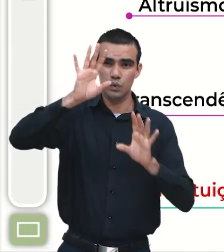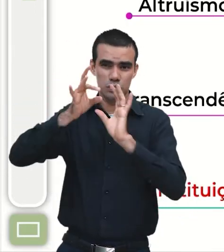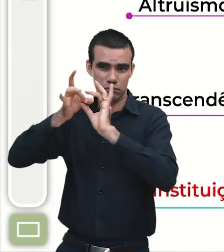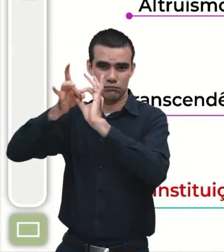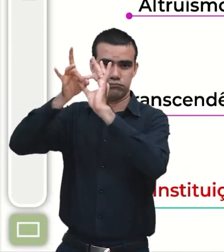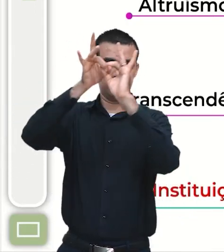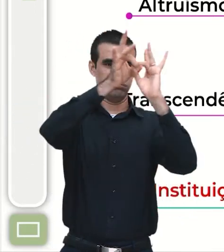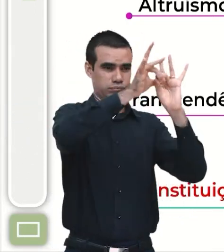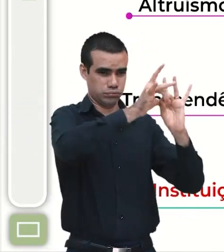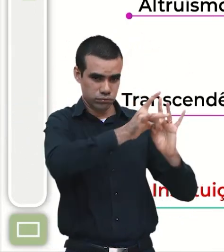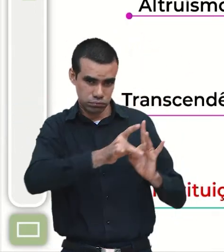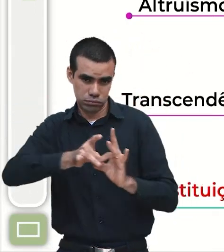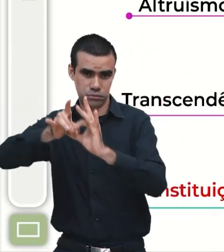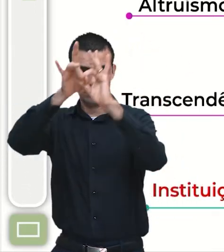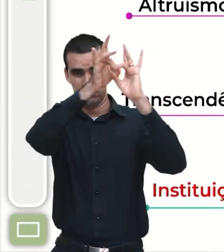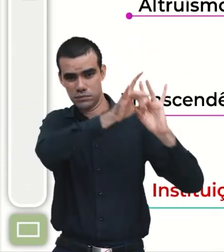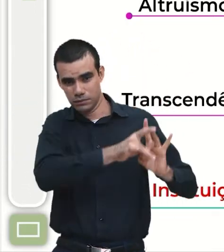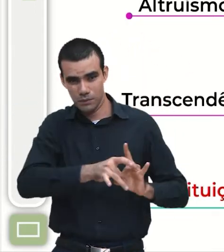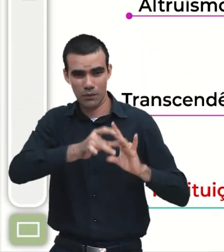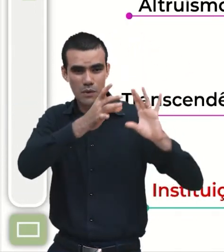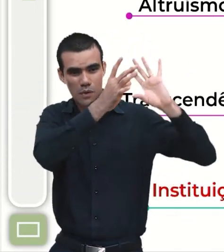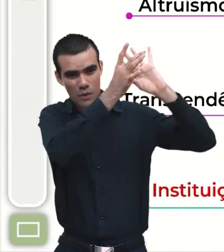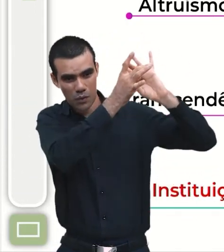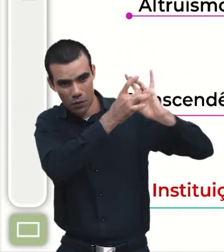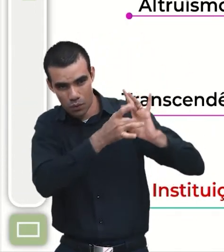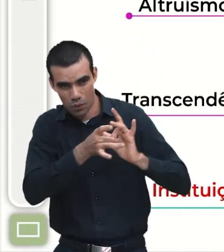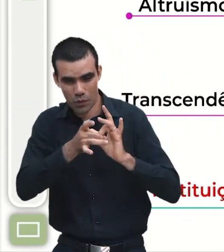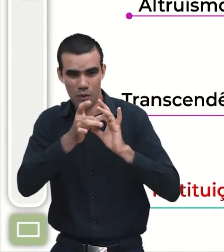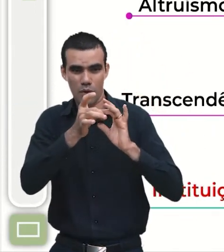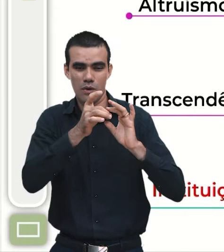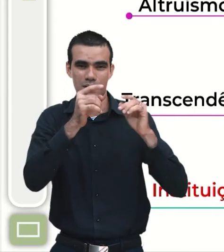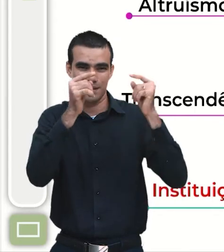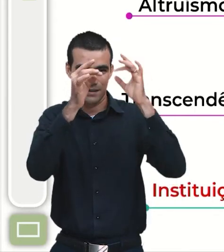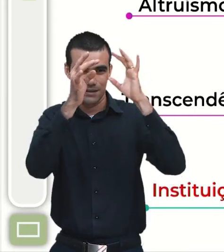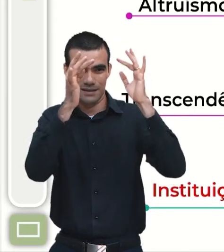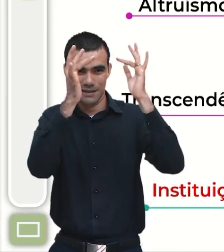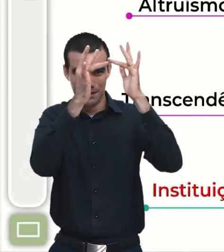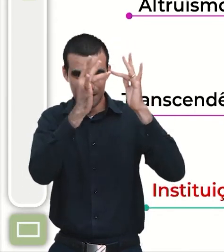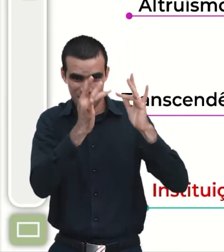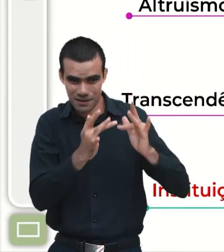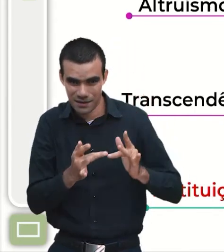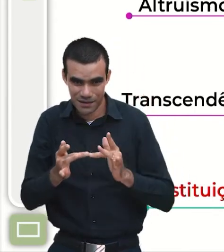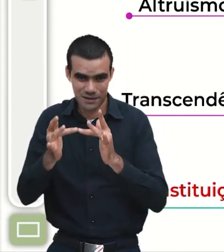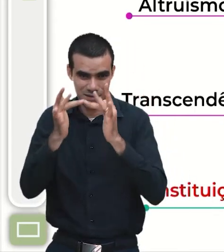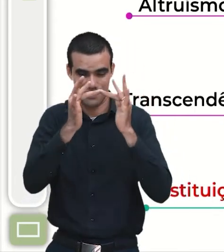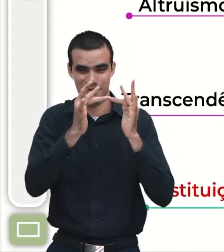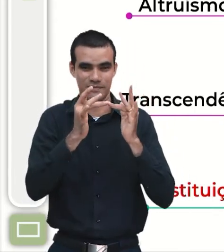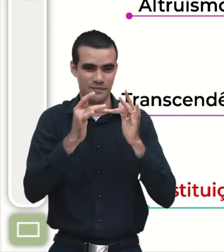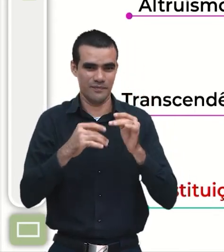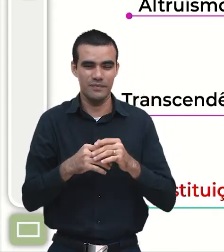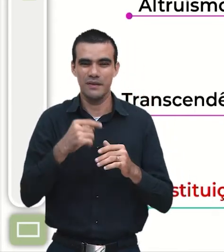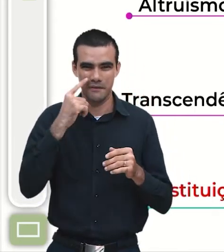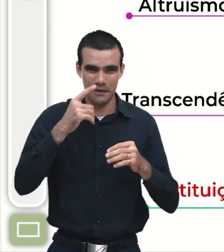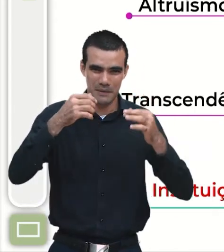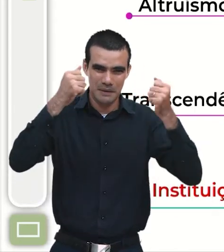se encontram, eles se interconectam. Né? Então,